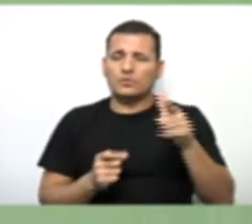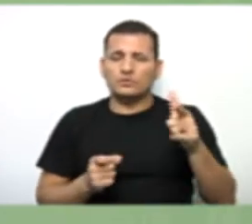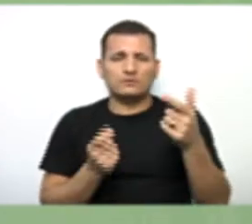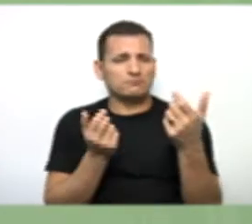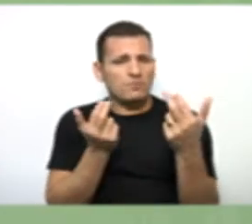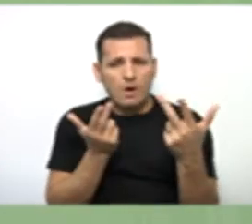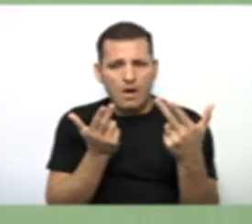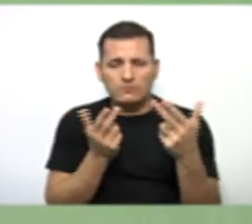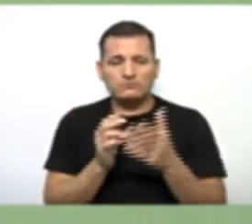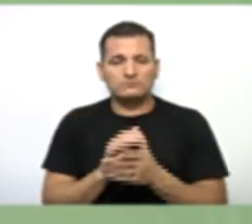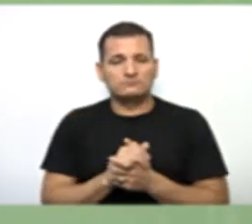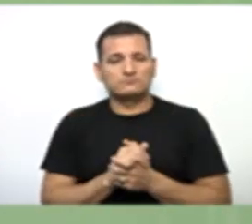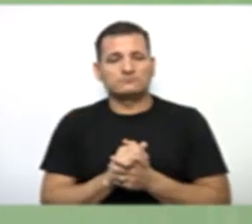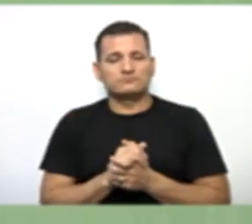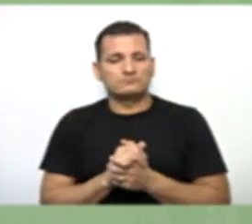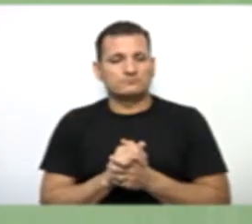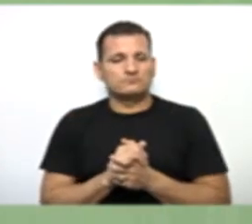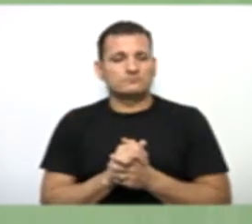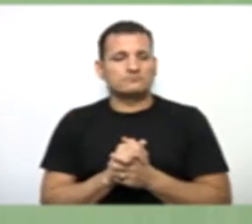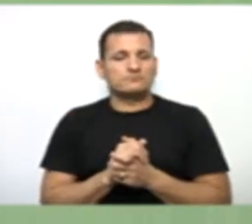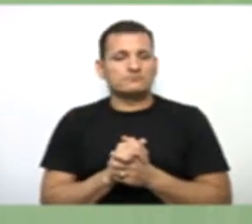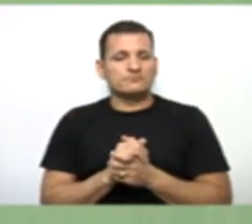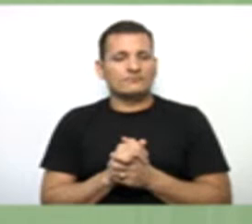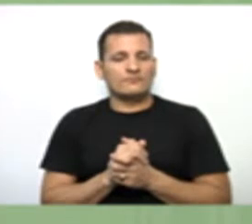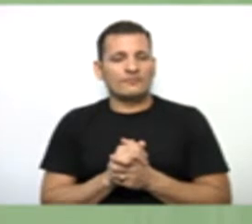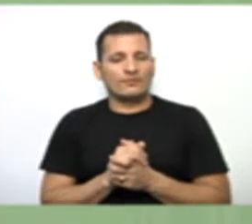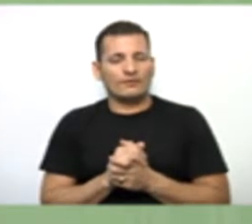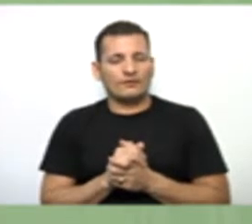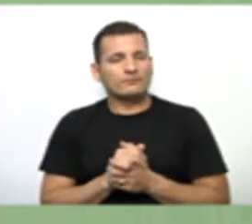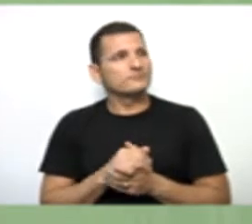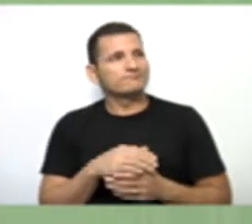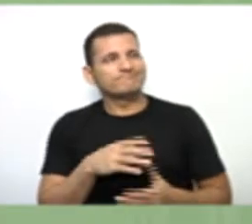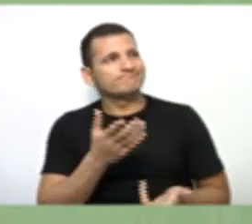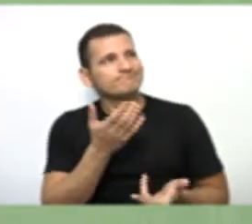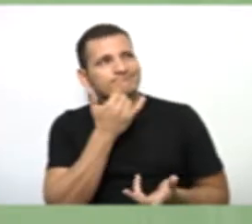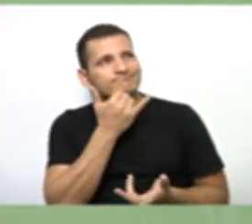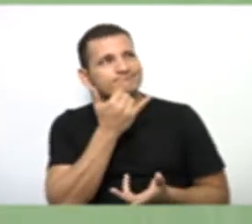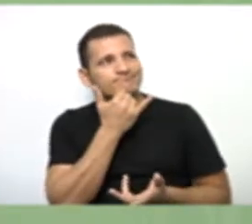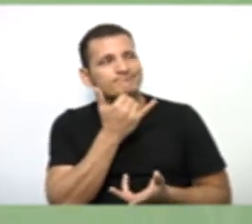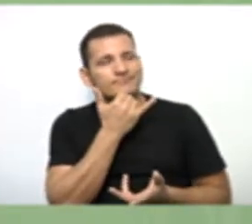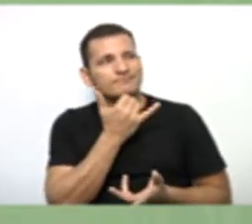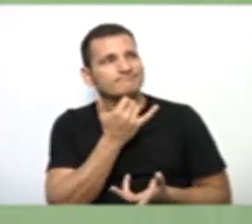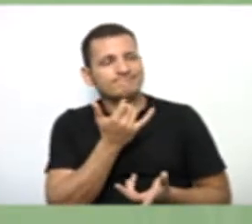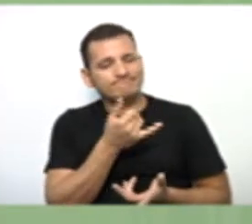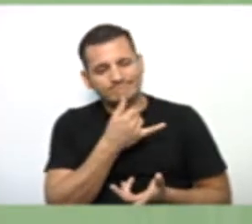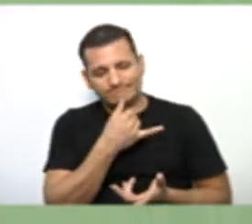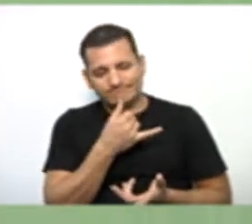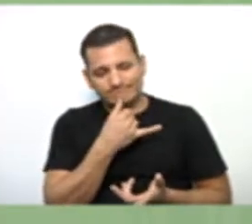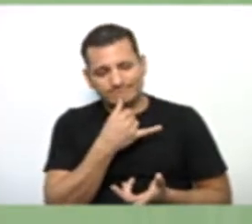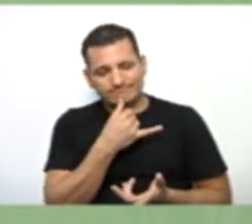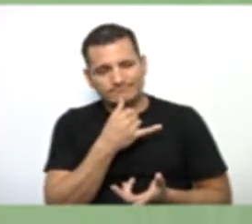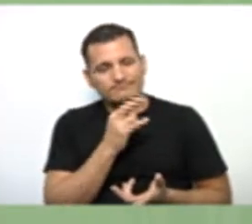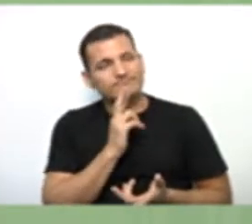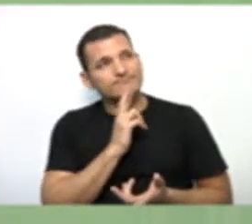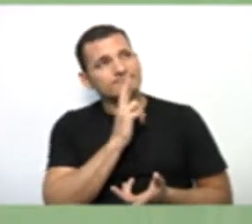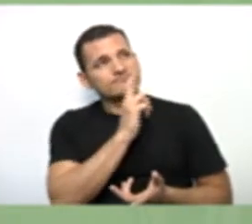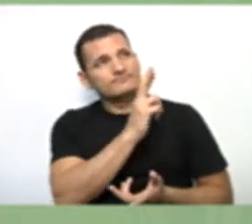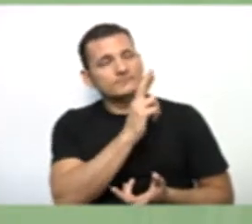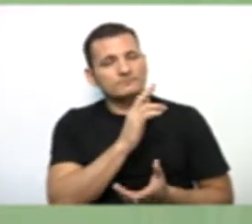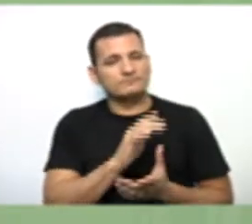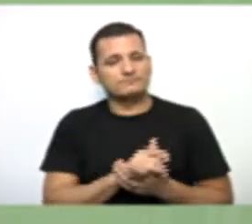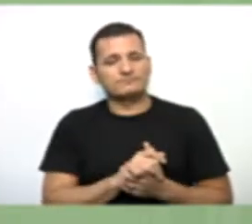similar, disse, né? Infelizmente, meu amigo, respondeu com tristeza o beduíno,